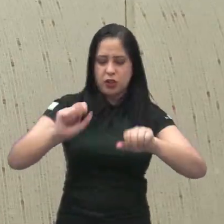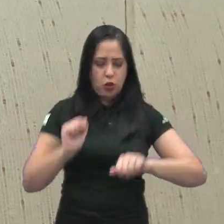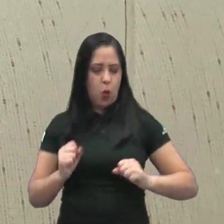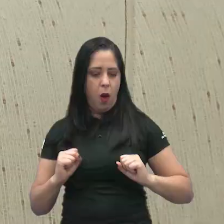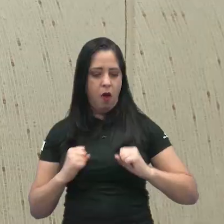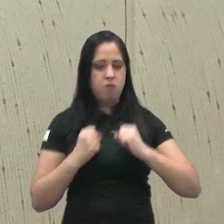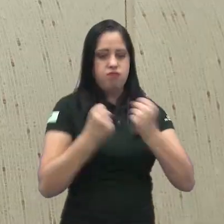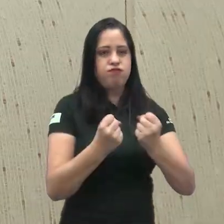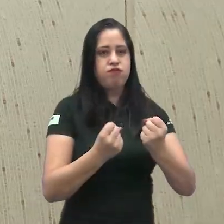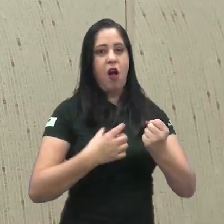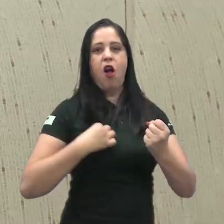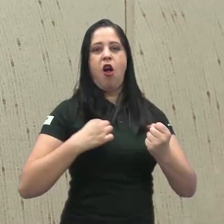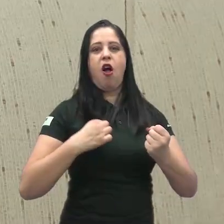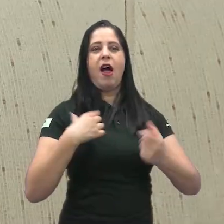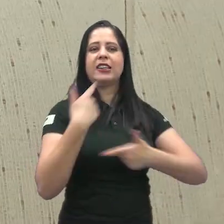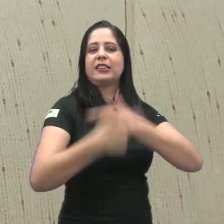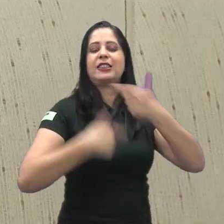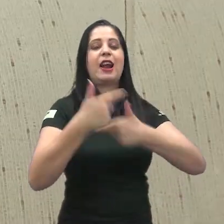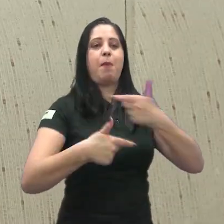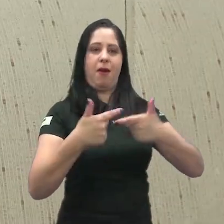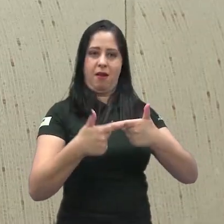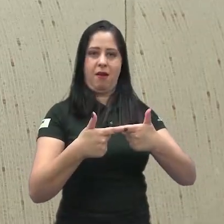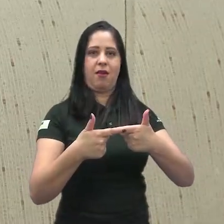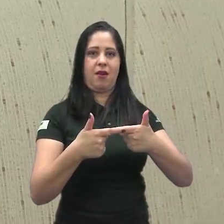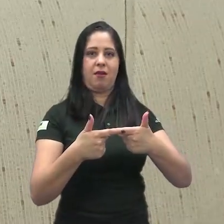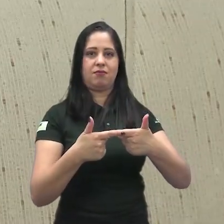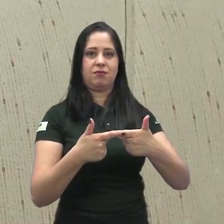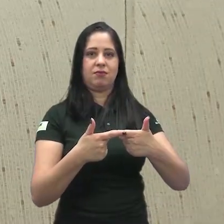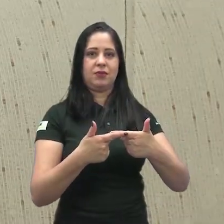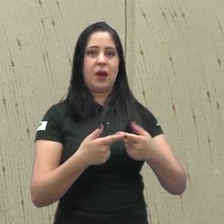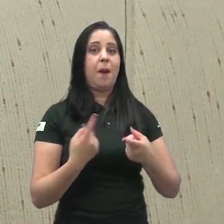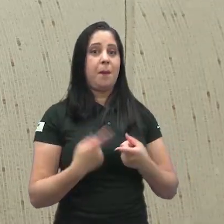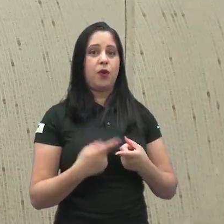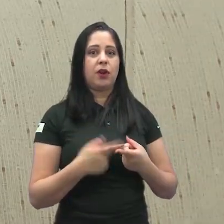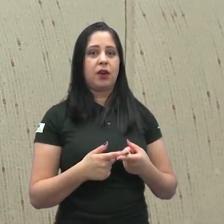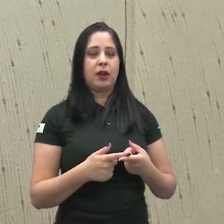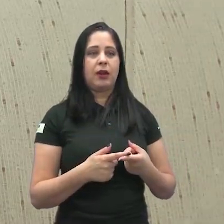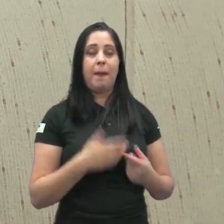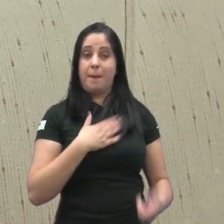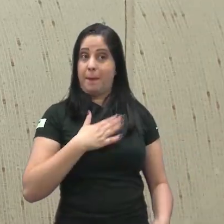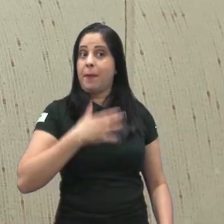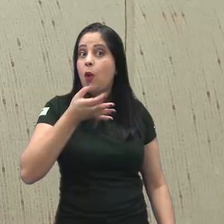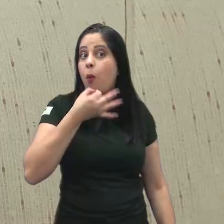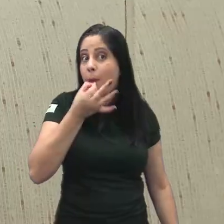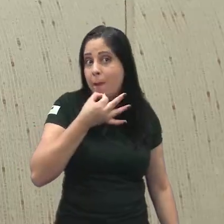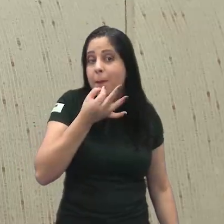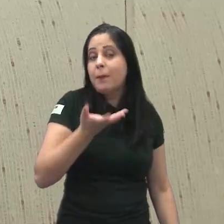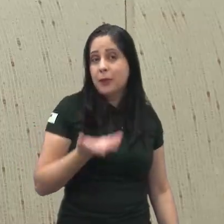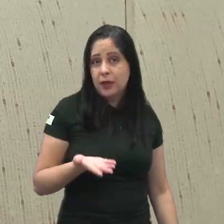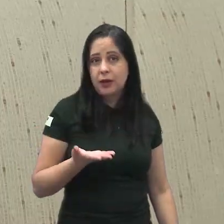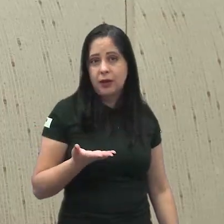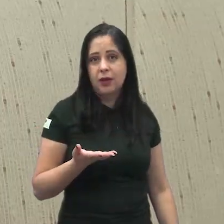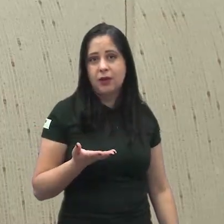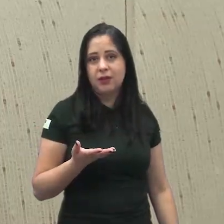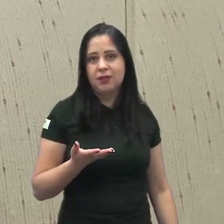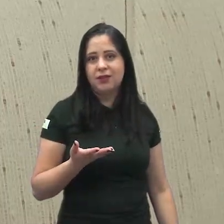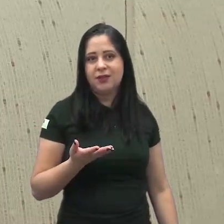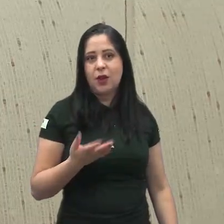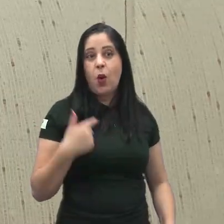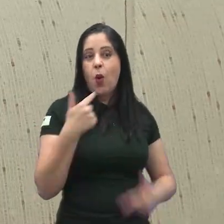voluntariar para trabalhar numa obra dessa. Porque eu penso, né, que tem muito mais